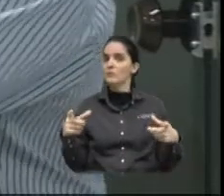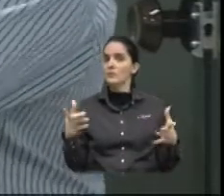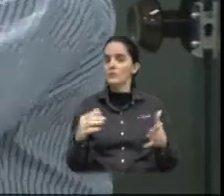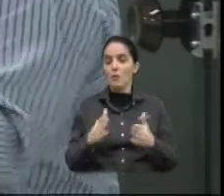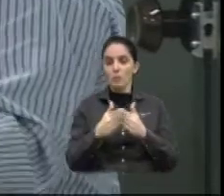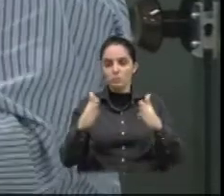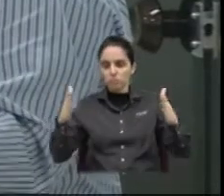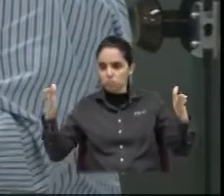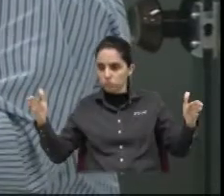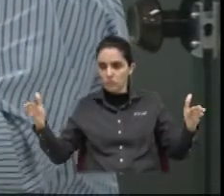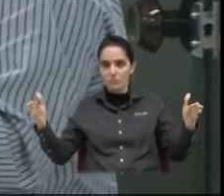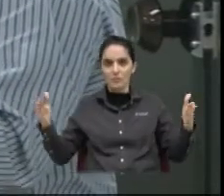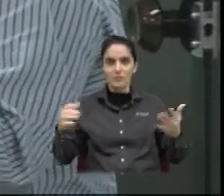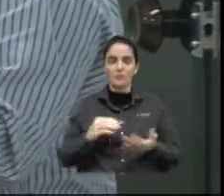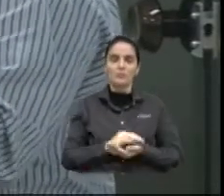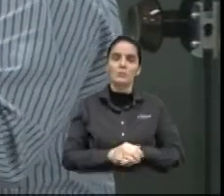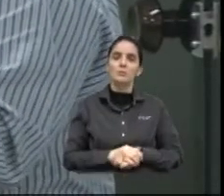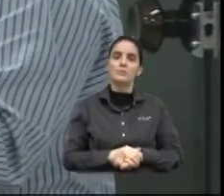passando